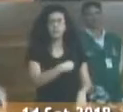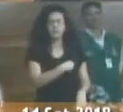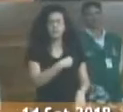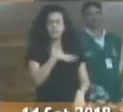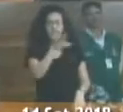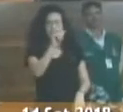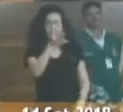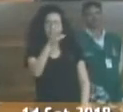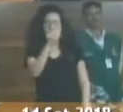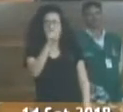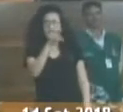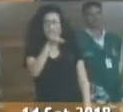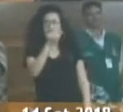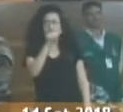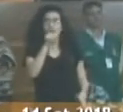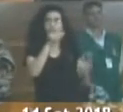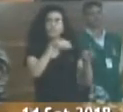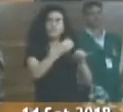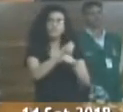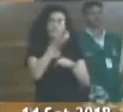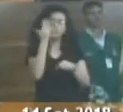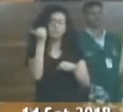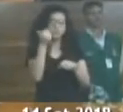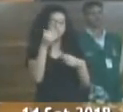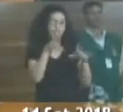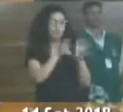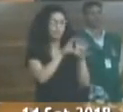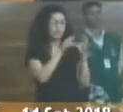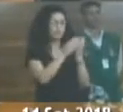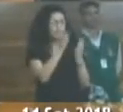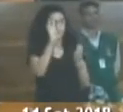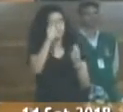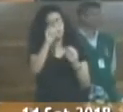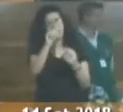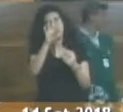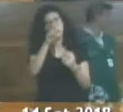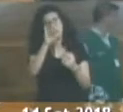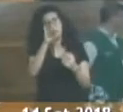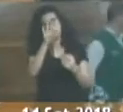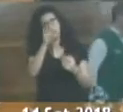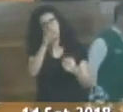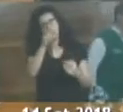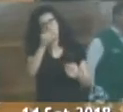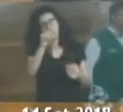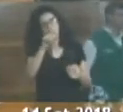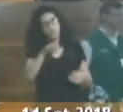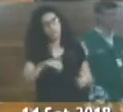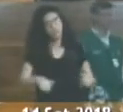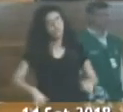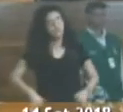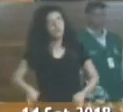me engano, no final do ano passado, a comunidade de Tarituba e da Ilha do Araújo sofreu